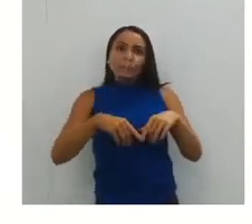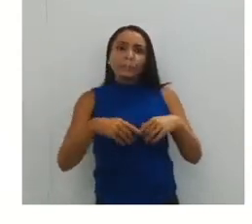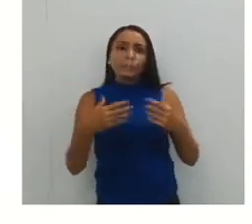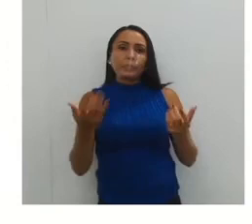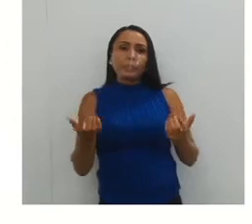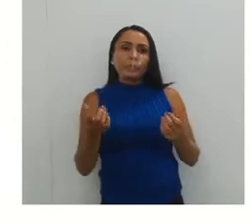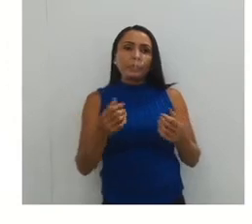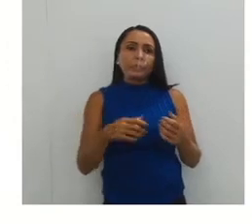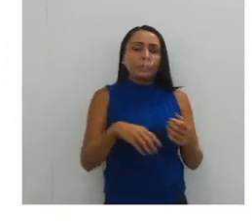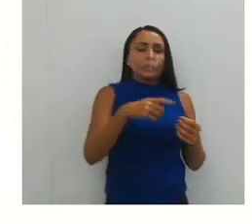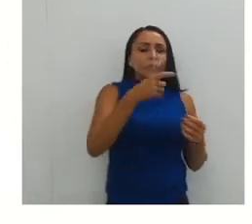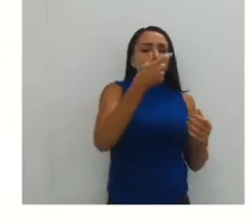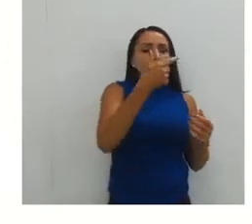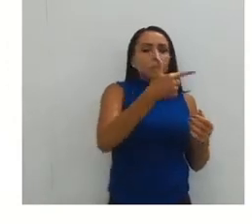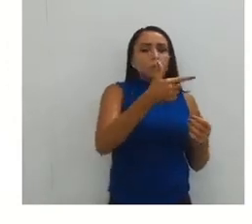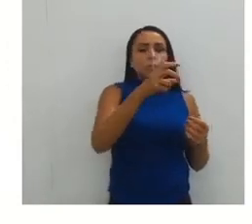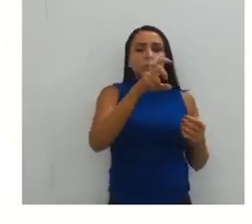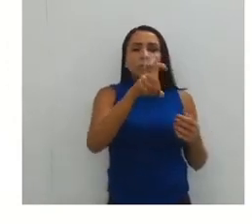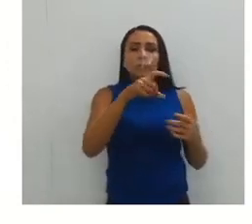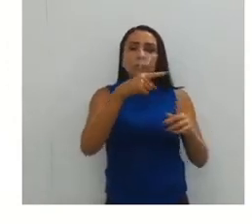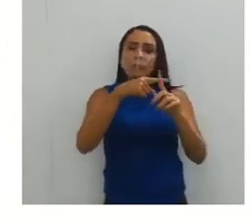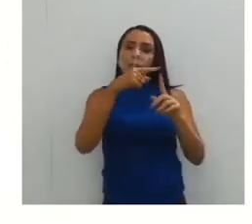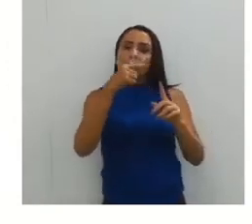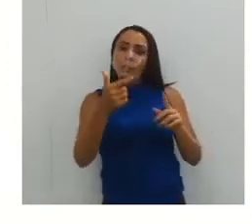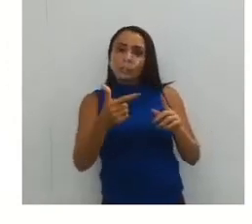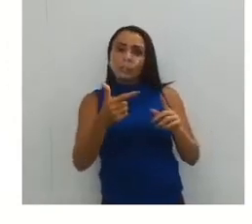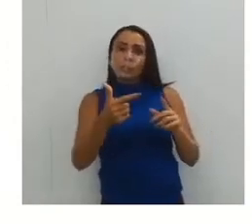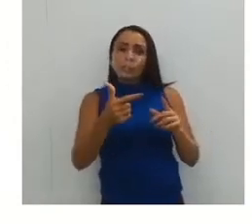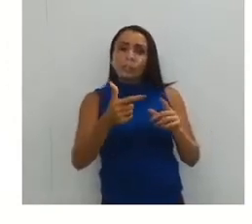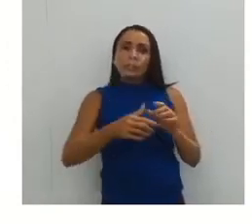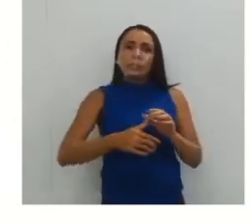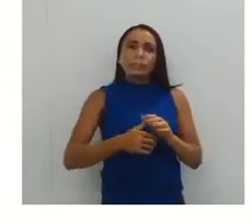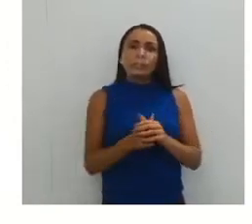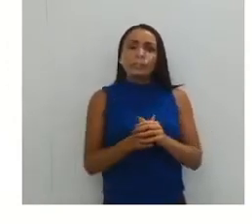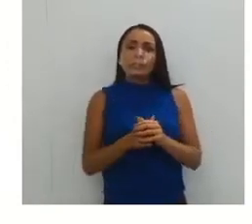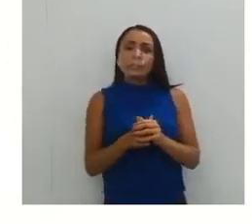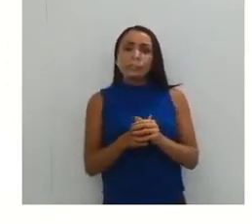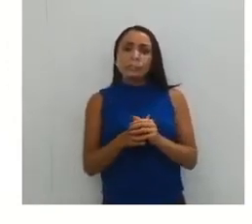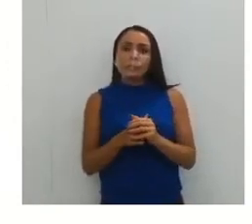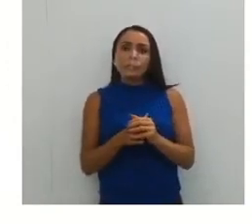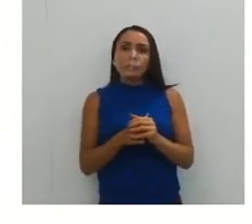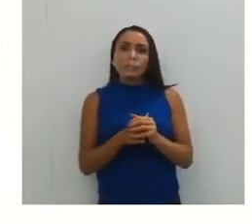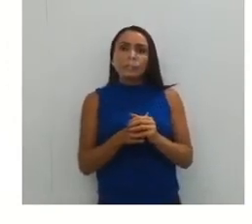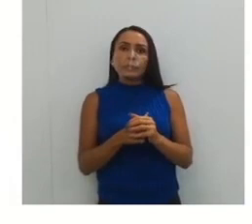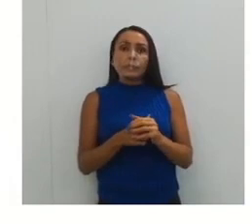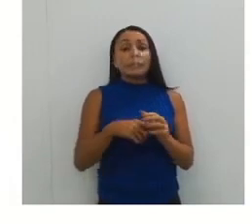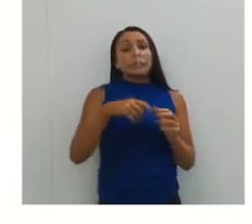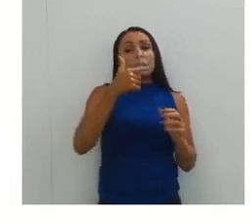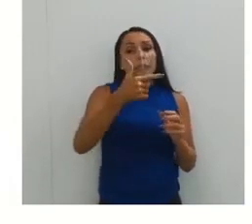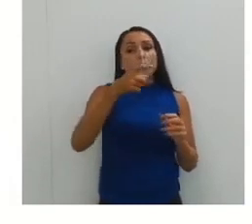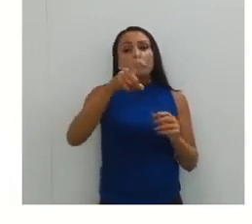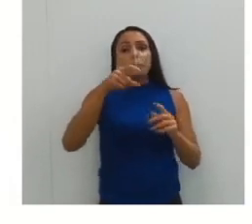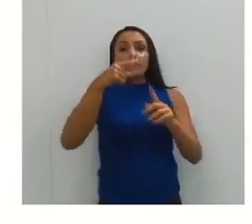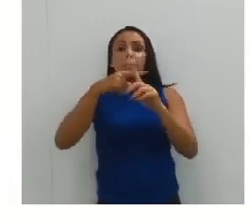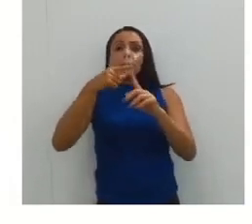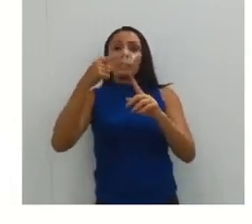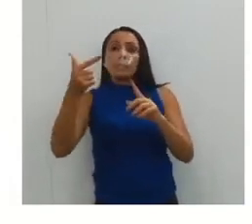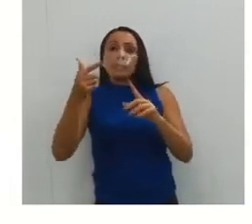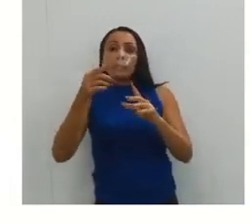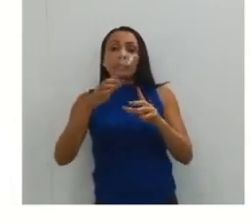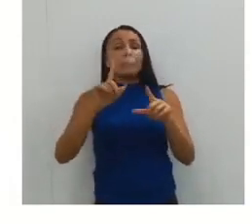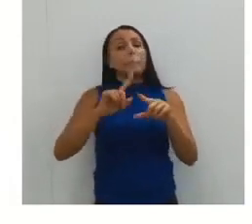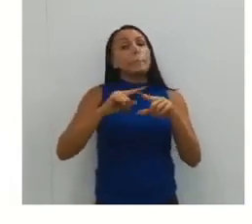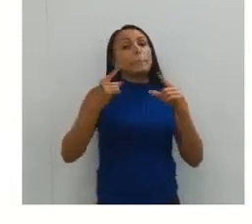2 vezes 2x mais 2. Então, ó, 2x mais 2, 2x mais 2. Só que é o seguinte, se você